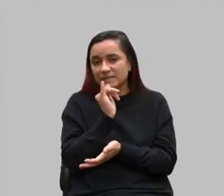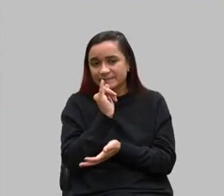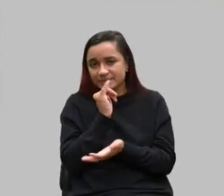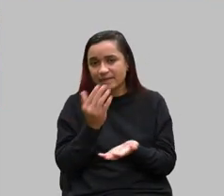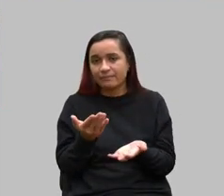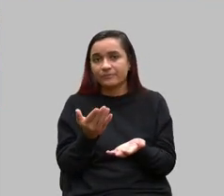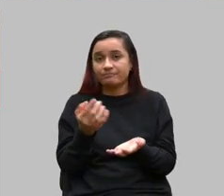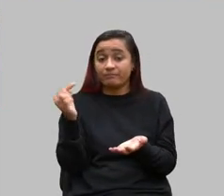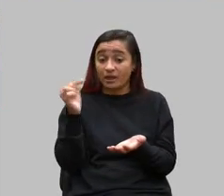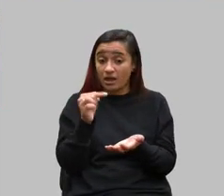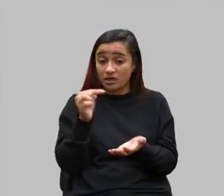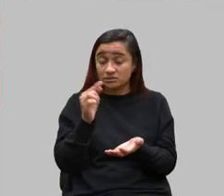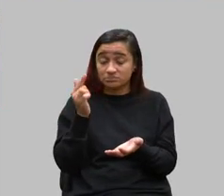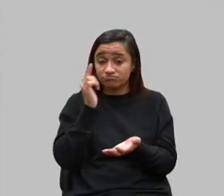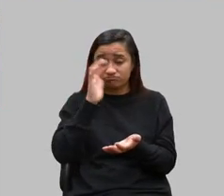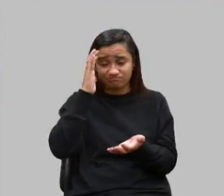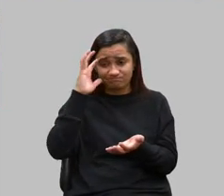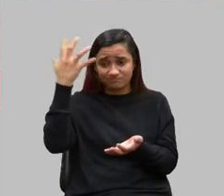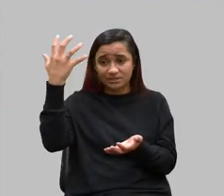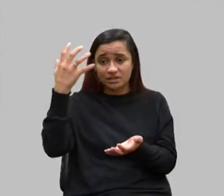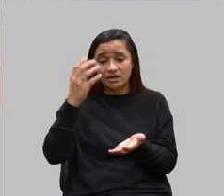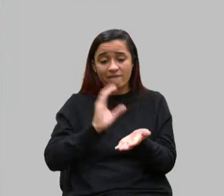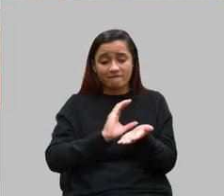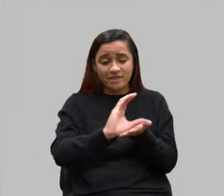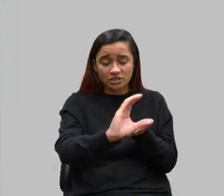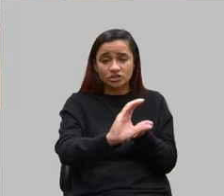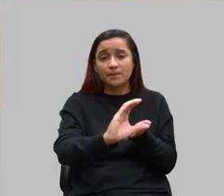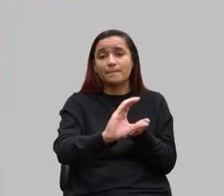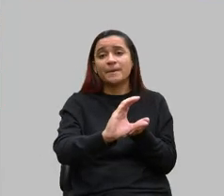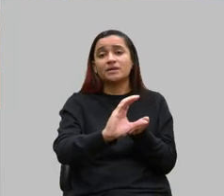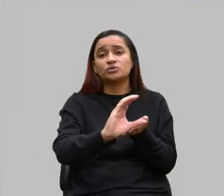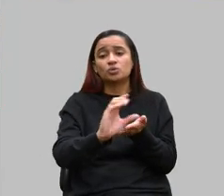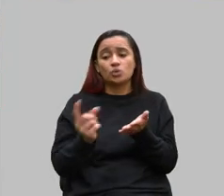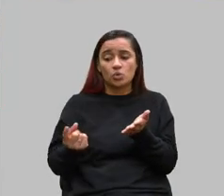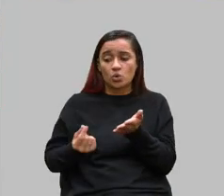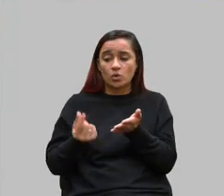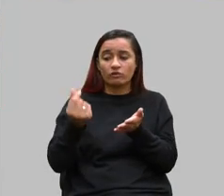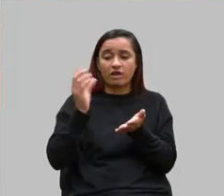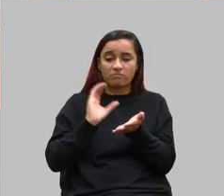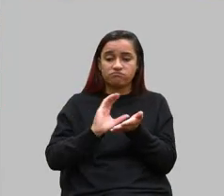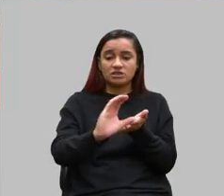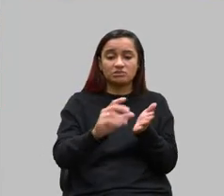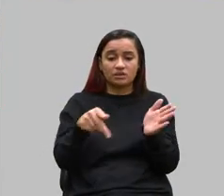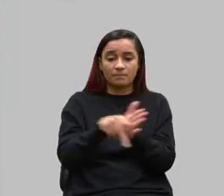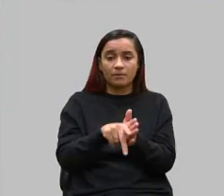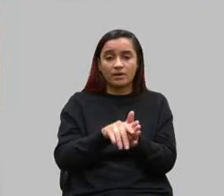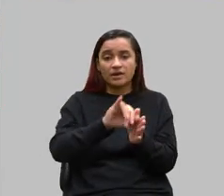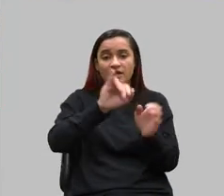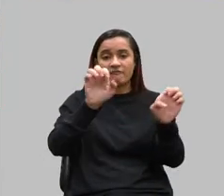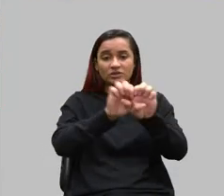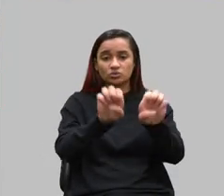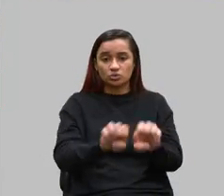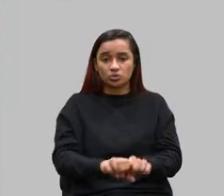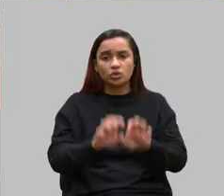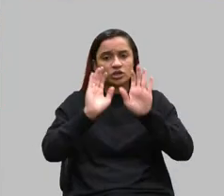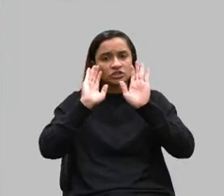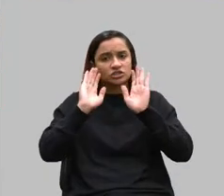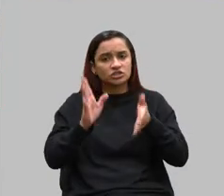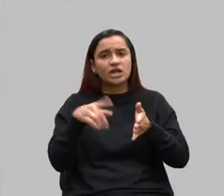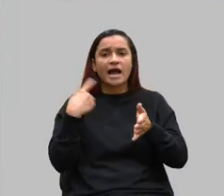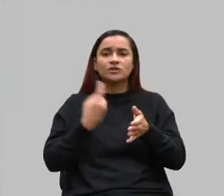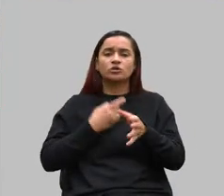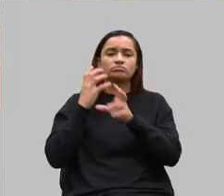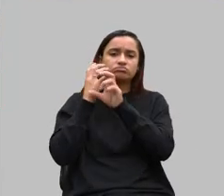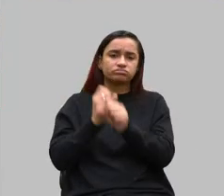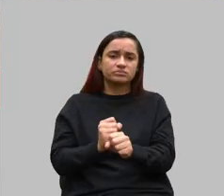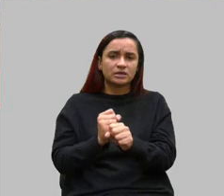essa garantia de de investimento de de de verbas na infraestrutura que já era nós já apontávamos que a lei anterior